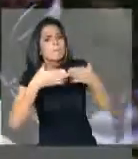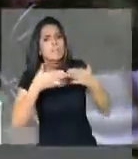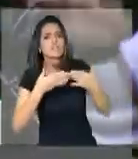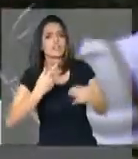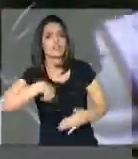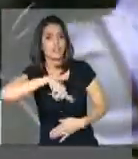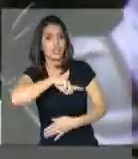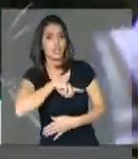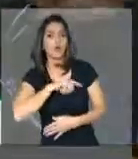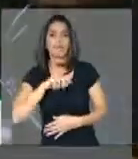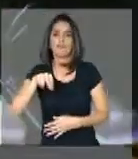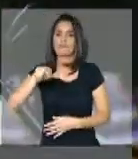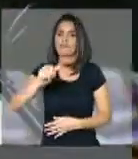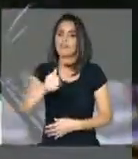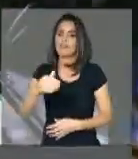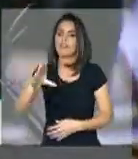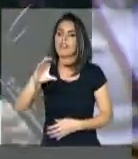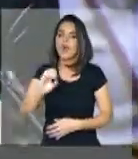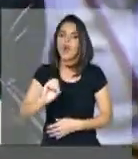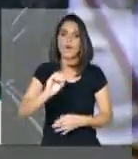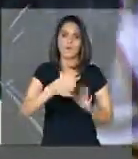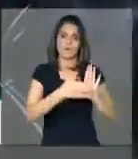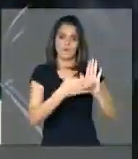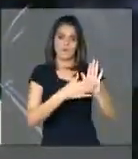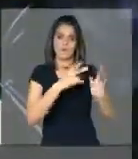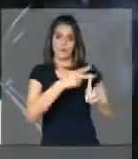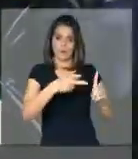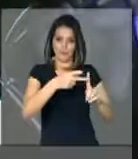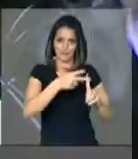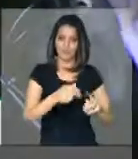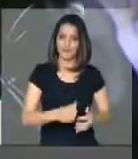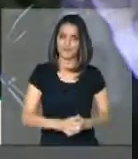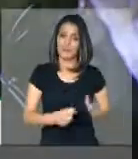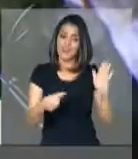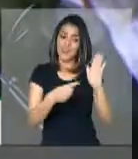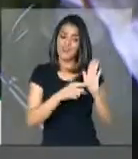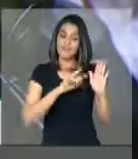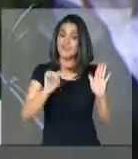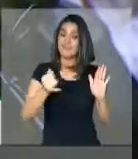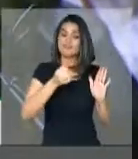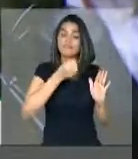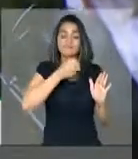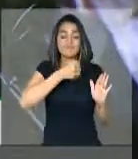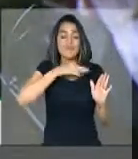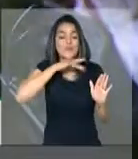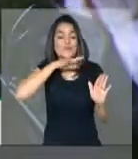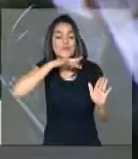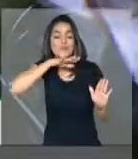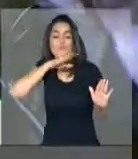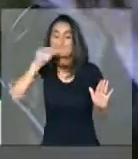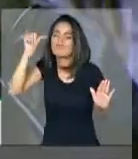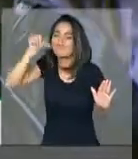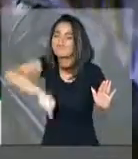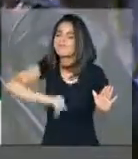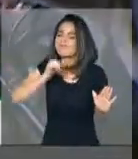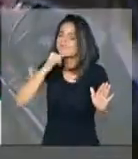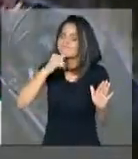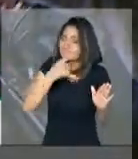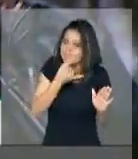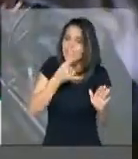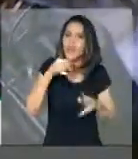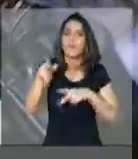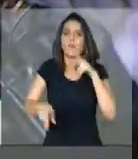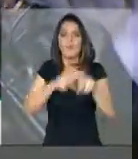Congresso Nacional que diga não a essa reforma que vai infelicitar a vida do povo trabalhador